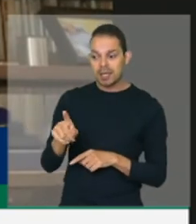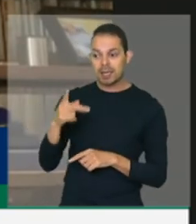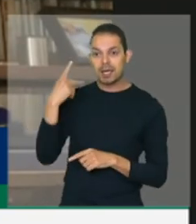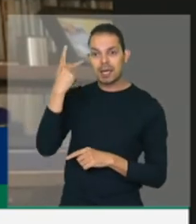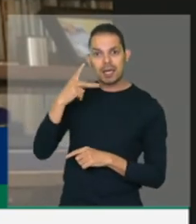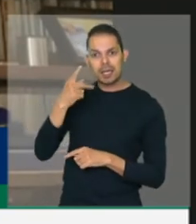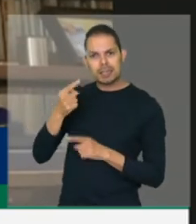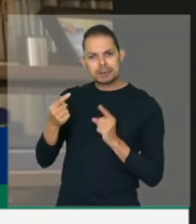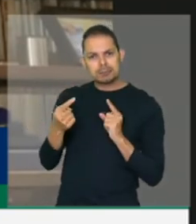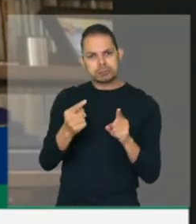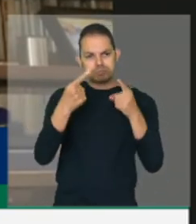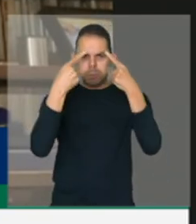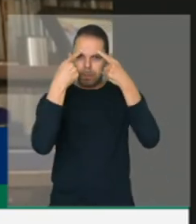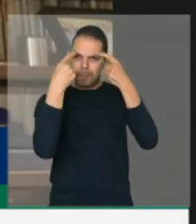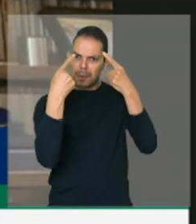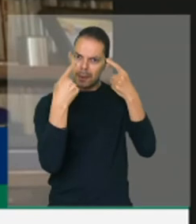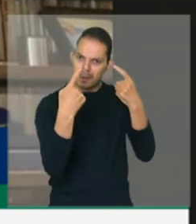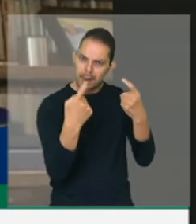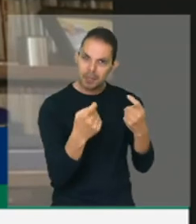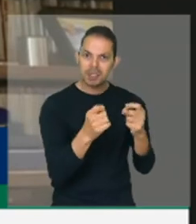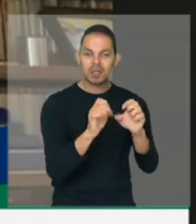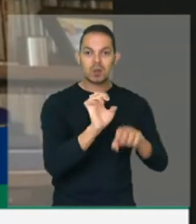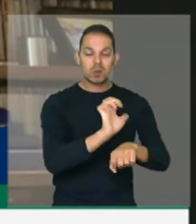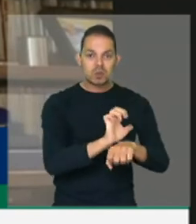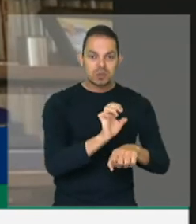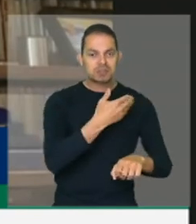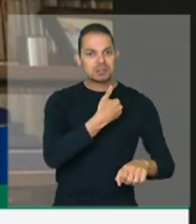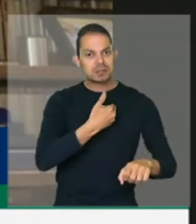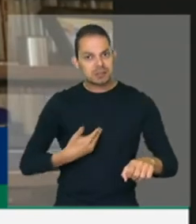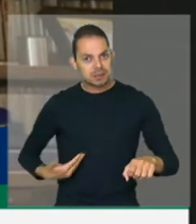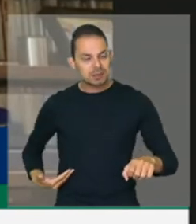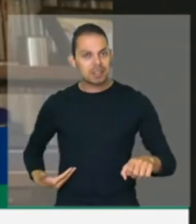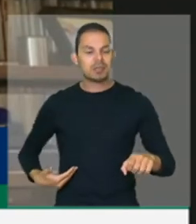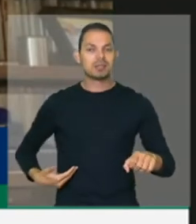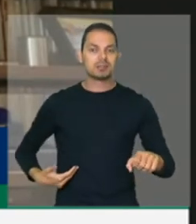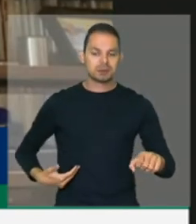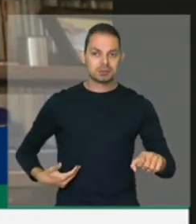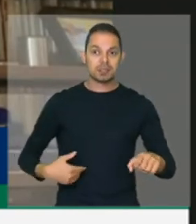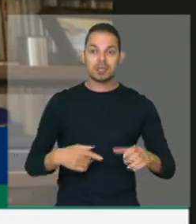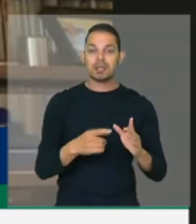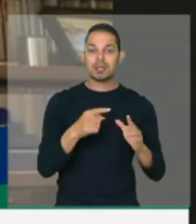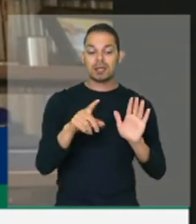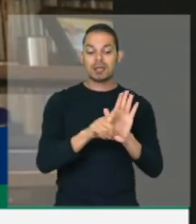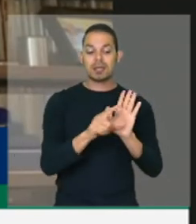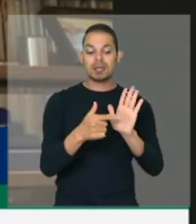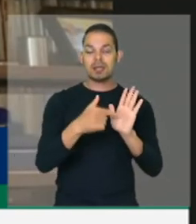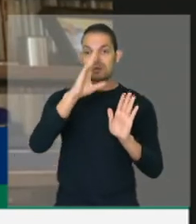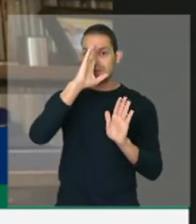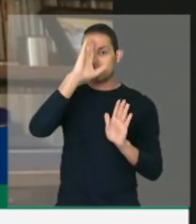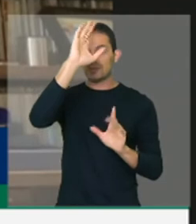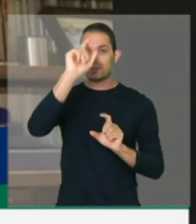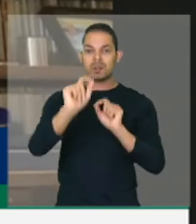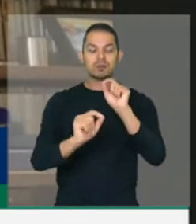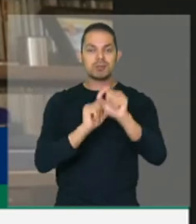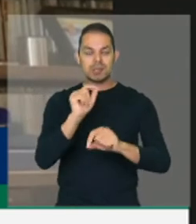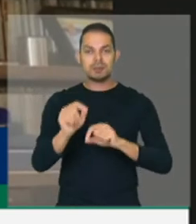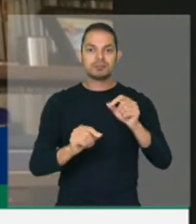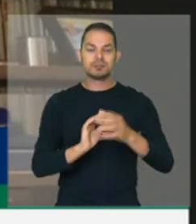agrediu violentamente o Estado, a democracia e esse princípio que é fundamental, que é